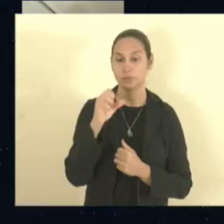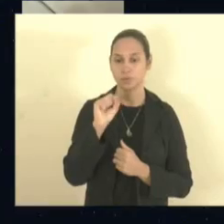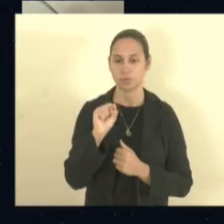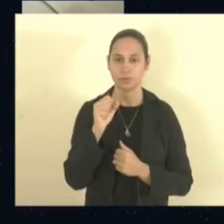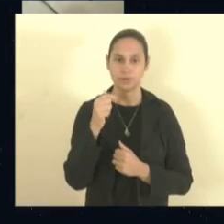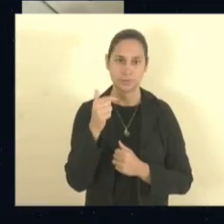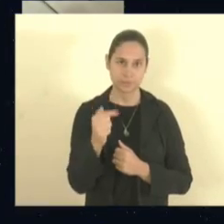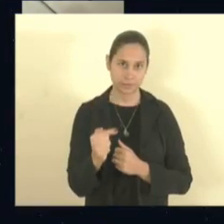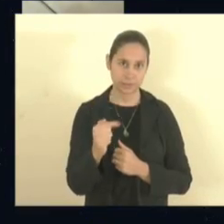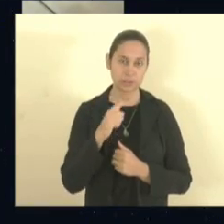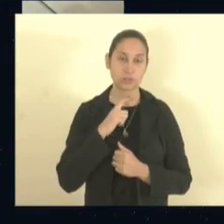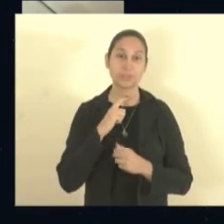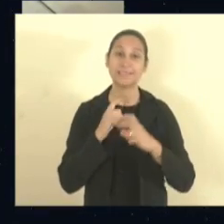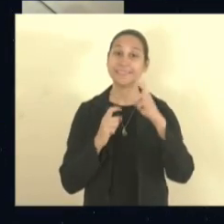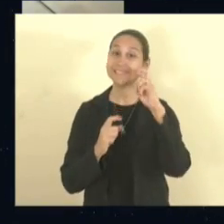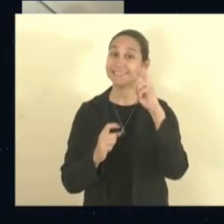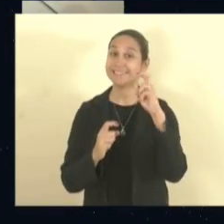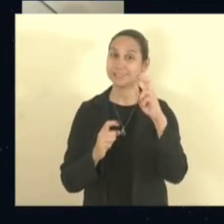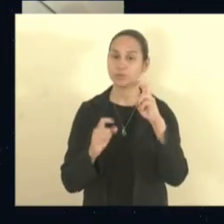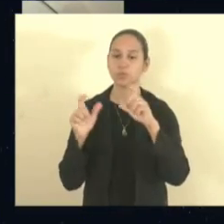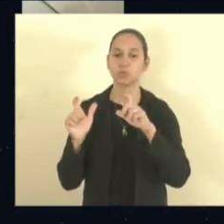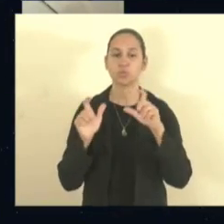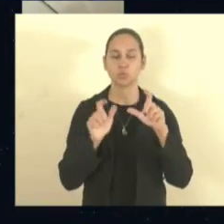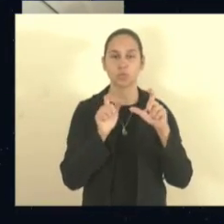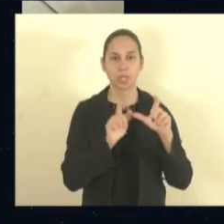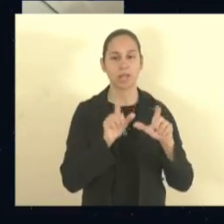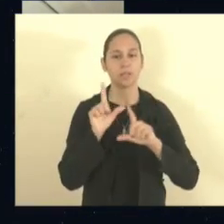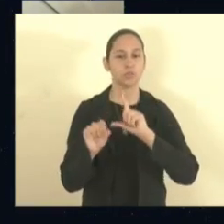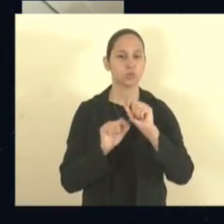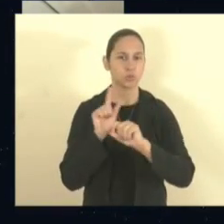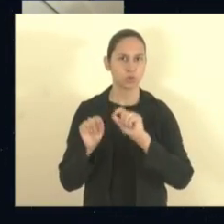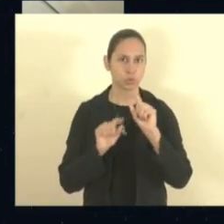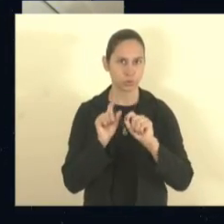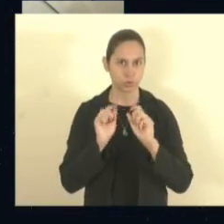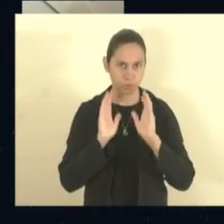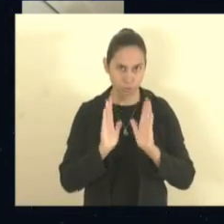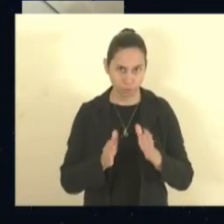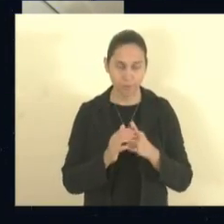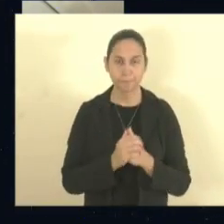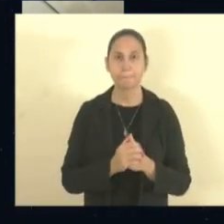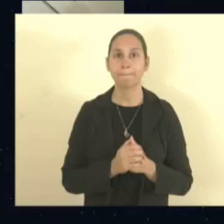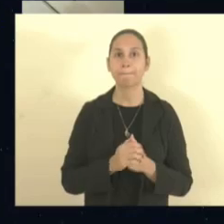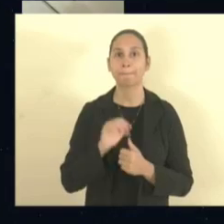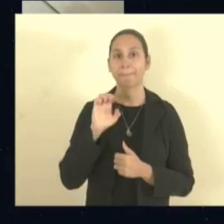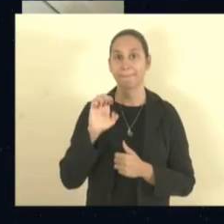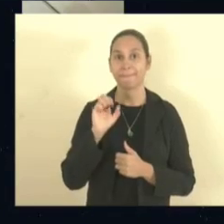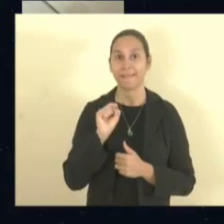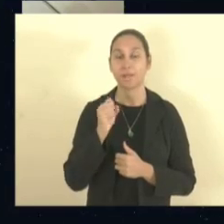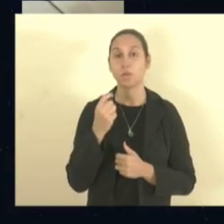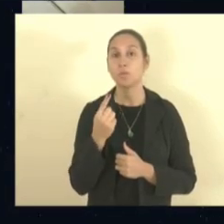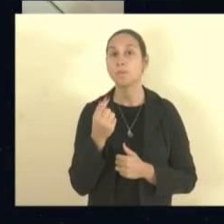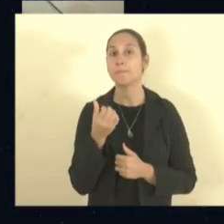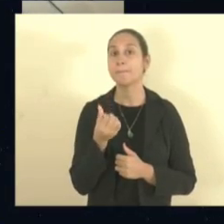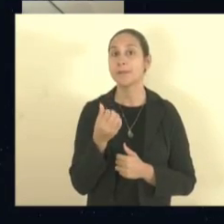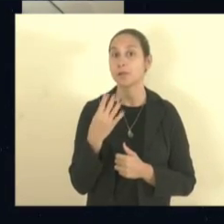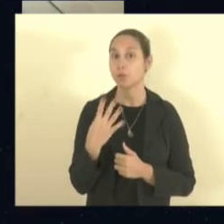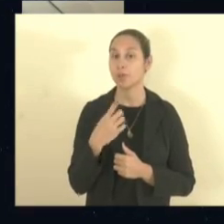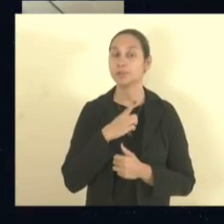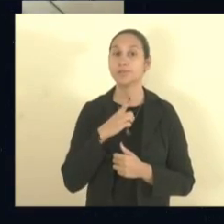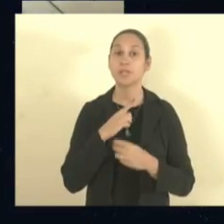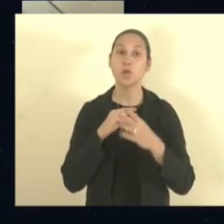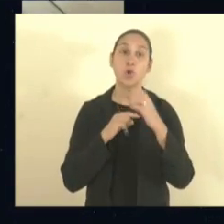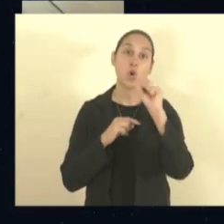S-487, nós temos cinco trechos selecionados. E na 164, nós já temos oito